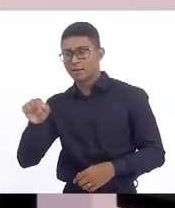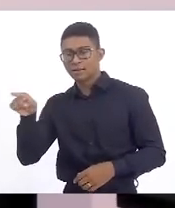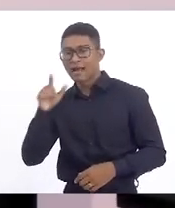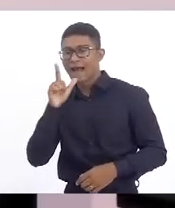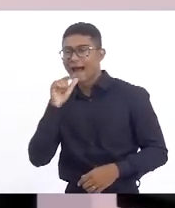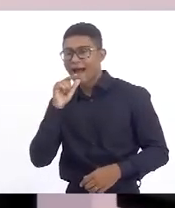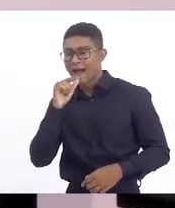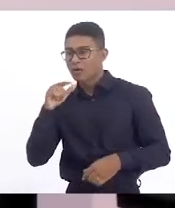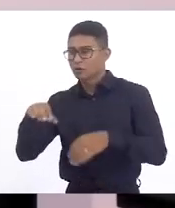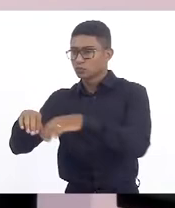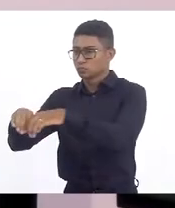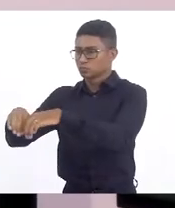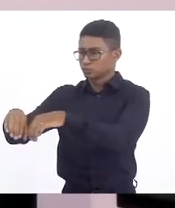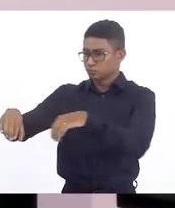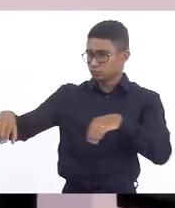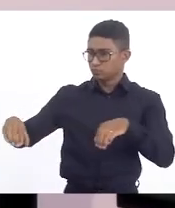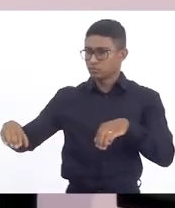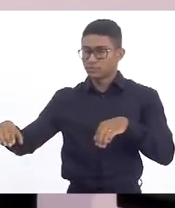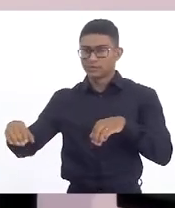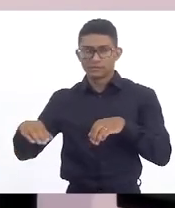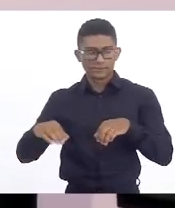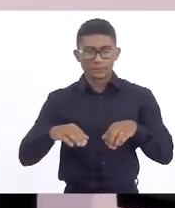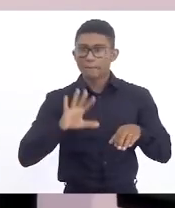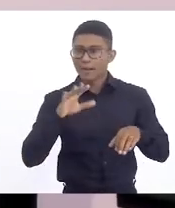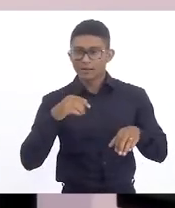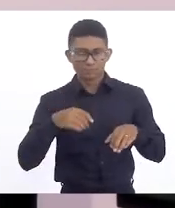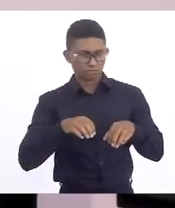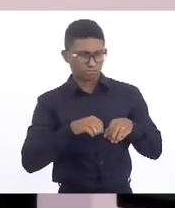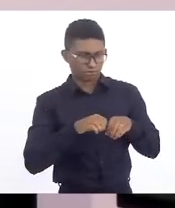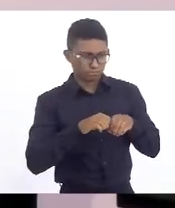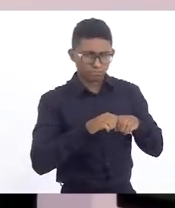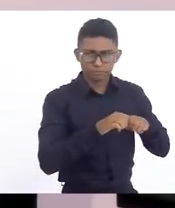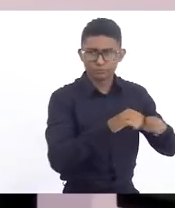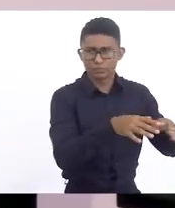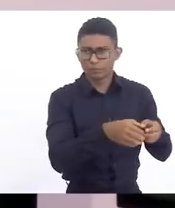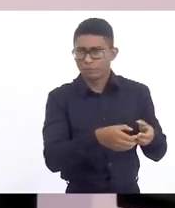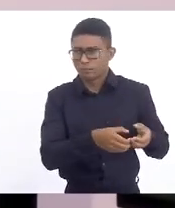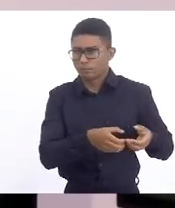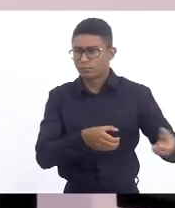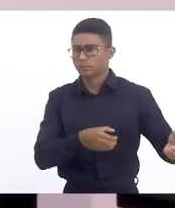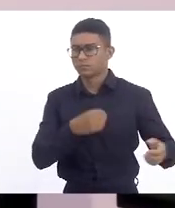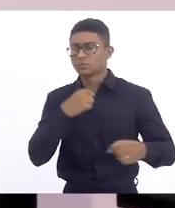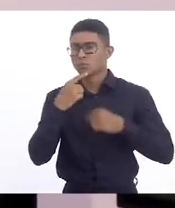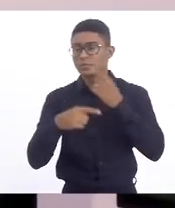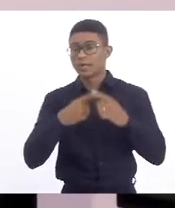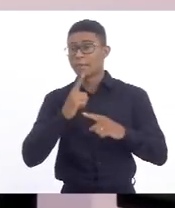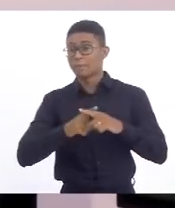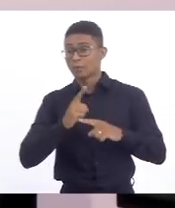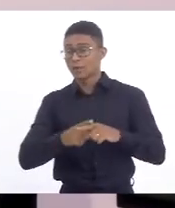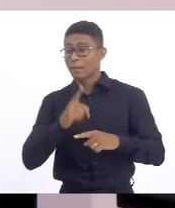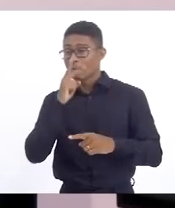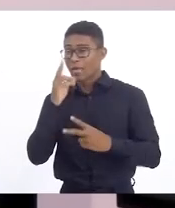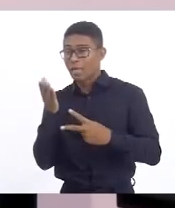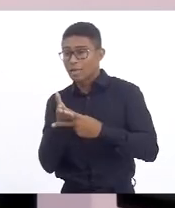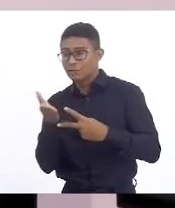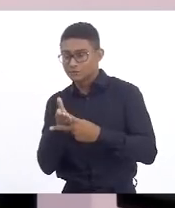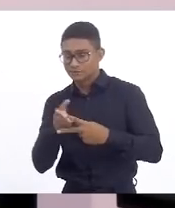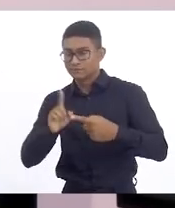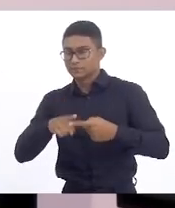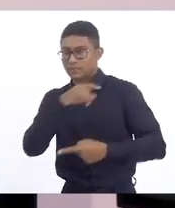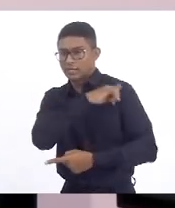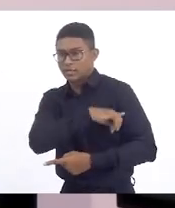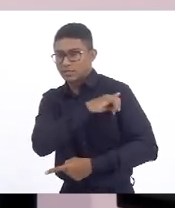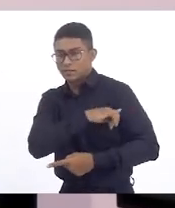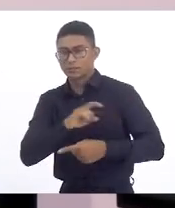nascente suficiente para abastecer o sistema Guandu. É uma água de transposição dividida entre Minas, São Paulo e Rio de Janeiro, que é muito importante dizer